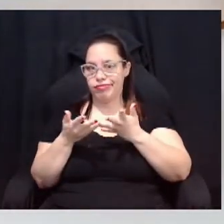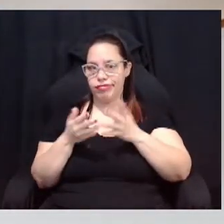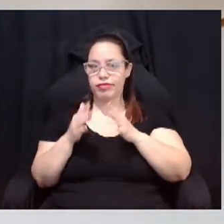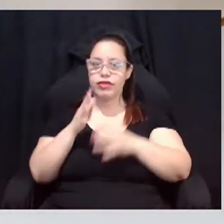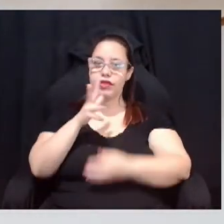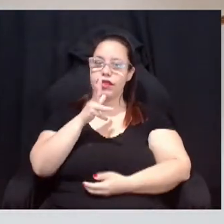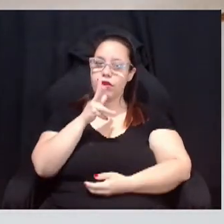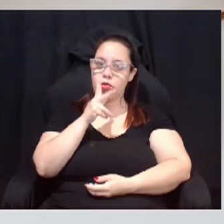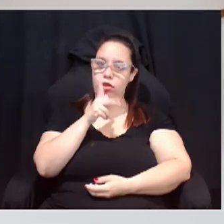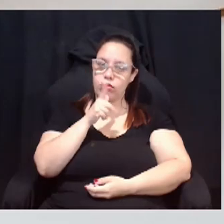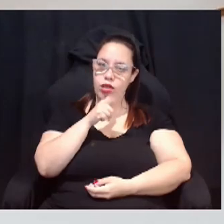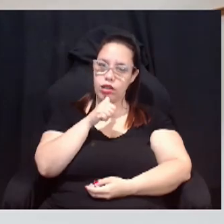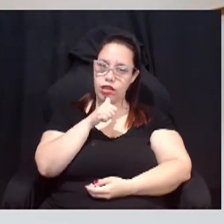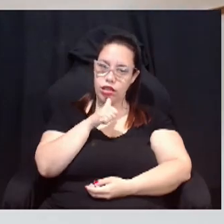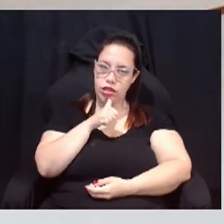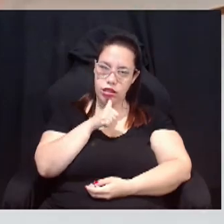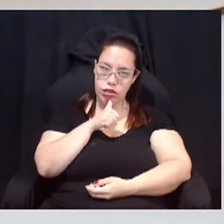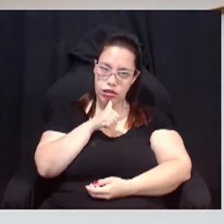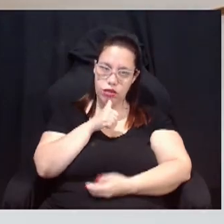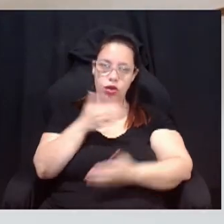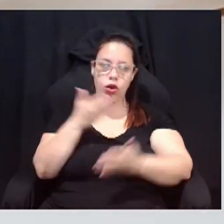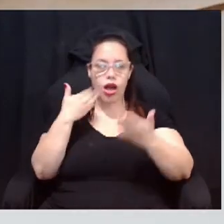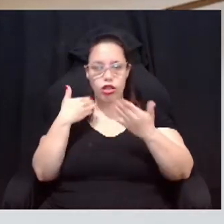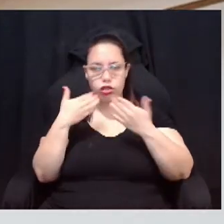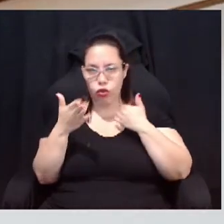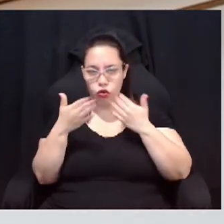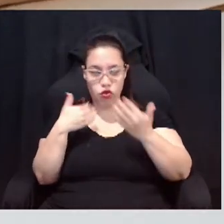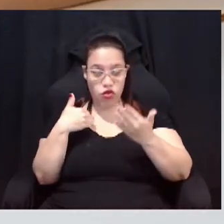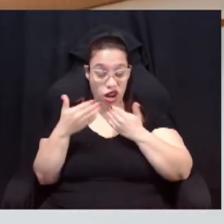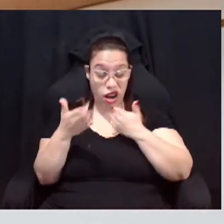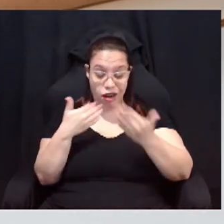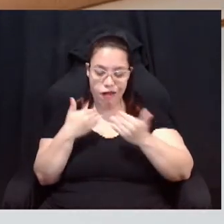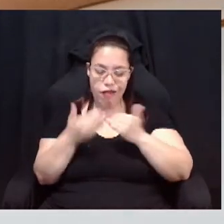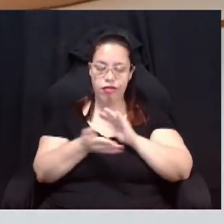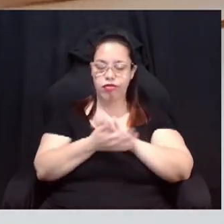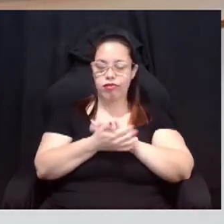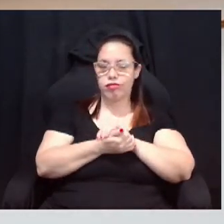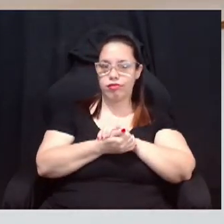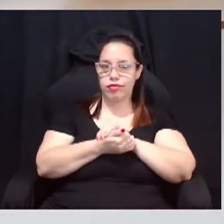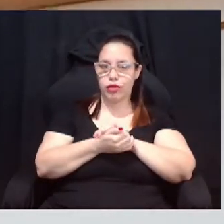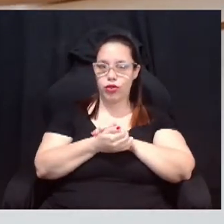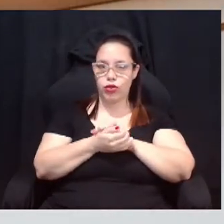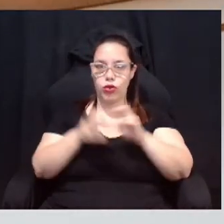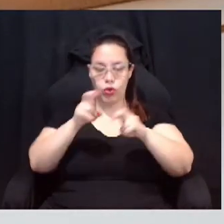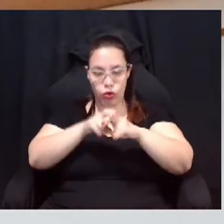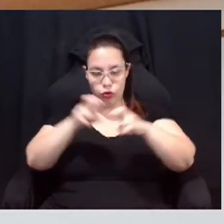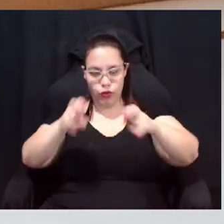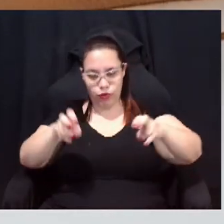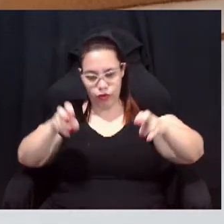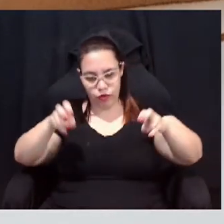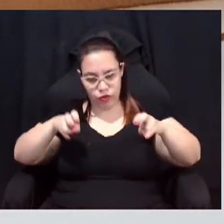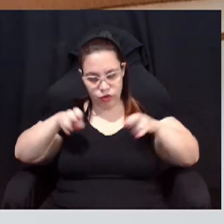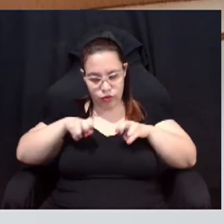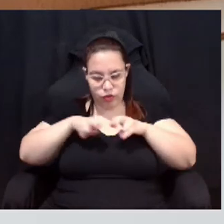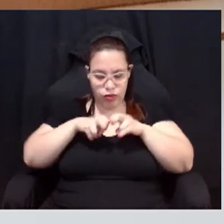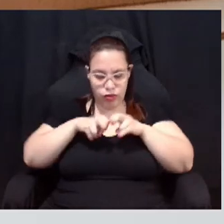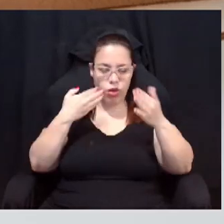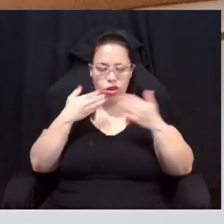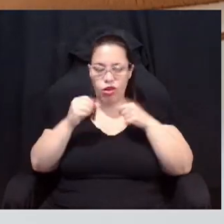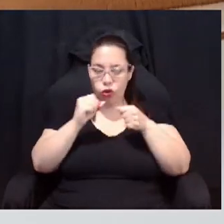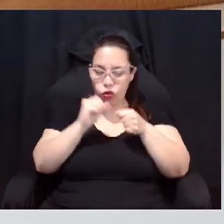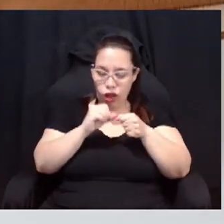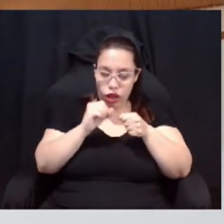hoje, a gente conversa bastante, né? Tem as nossas rodas de conversas que a gente faz,